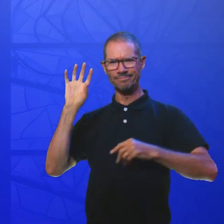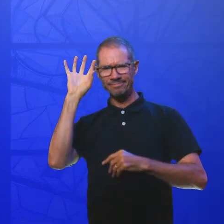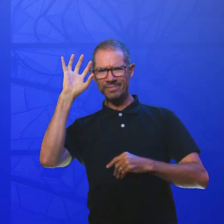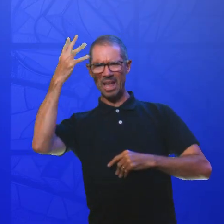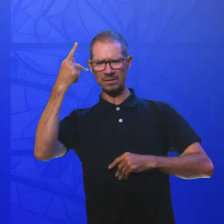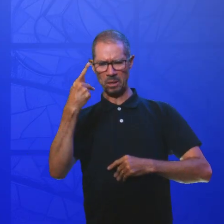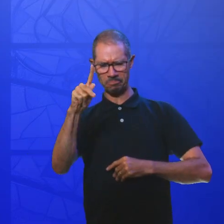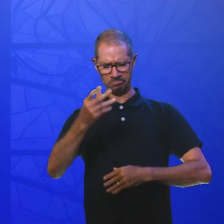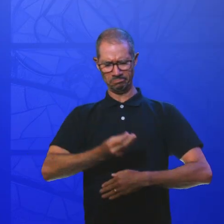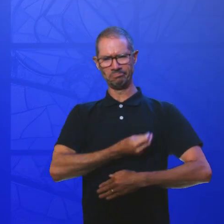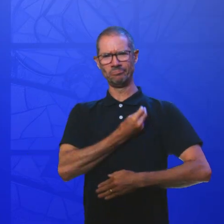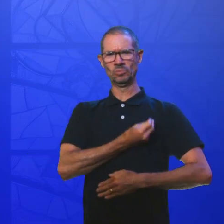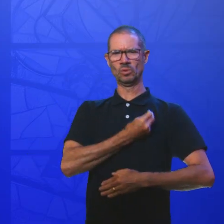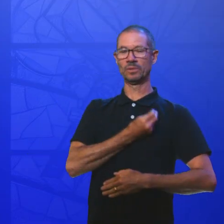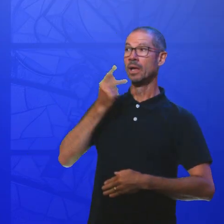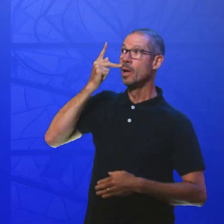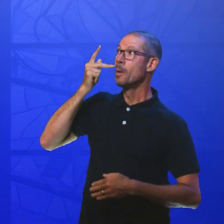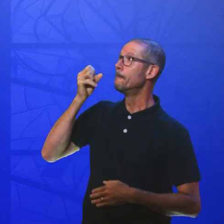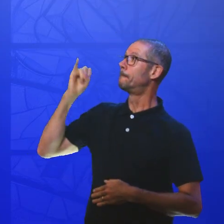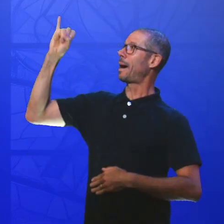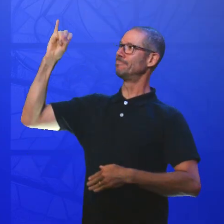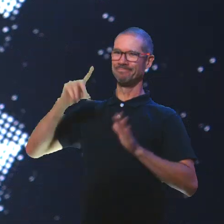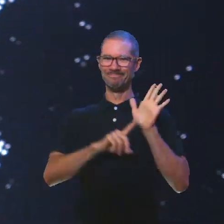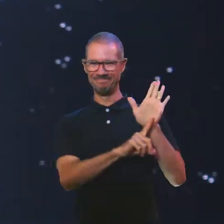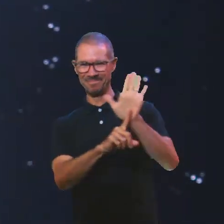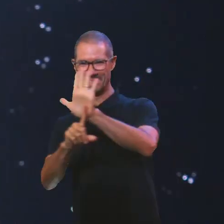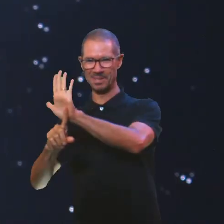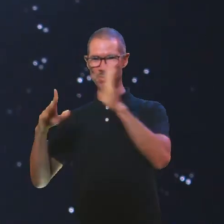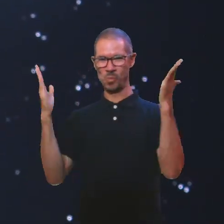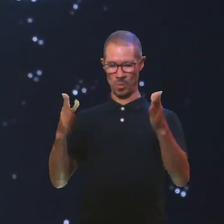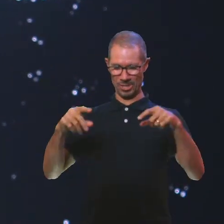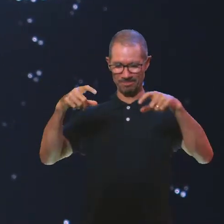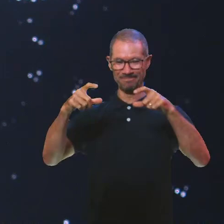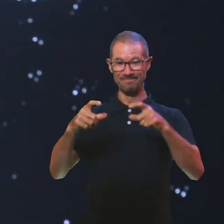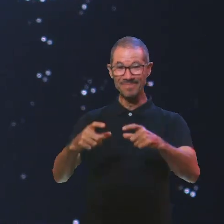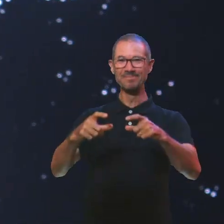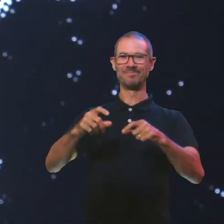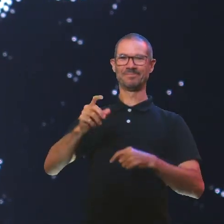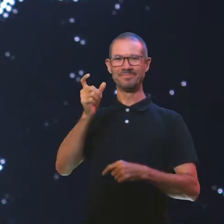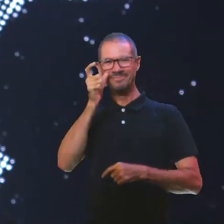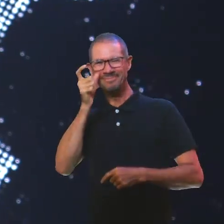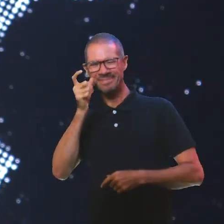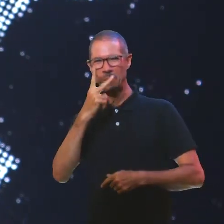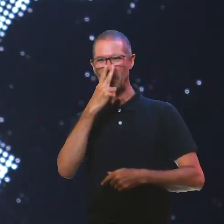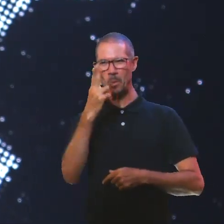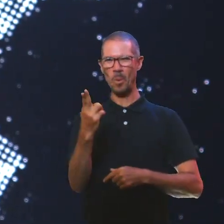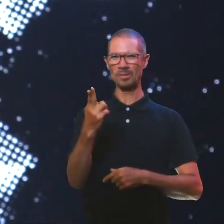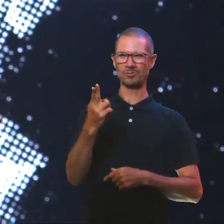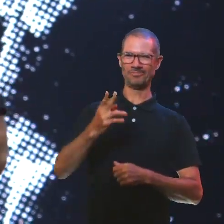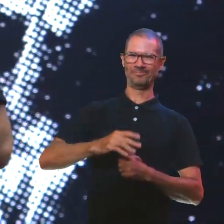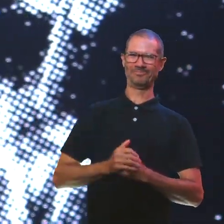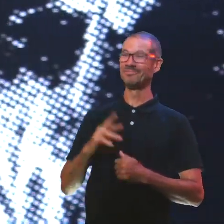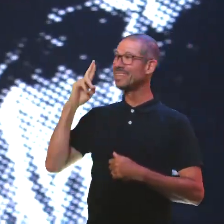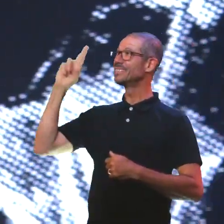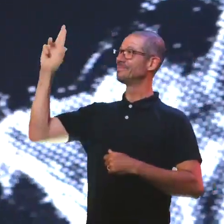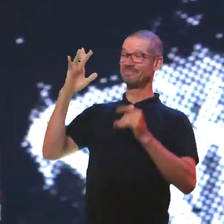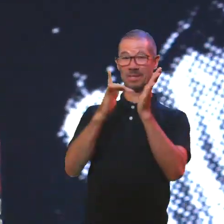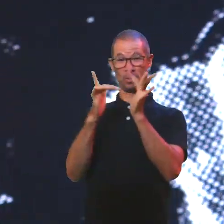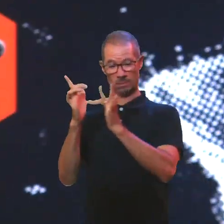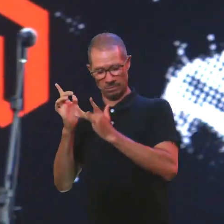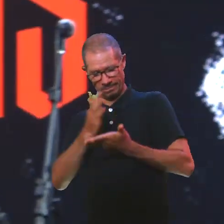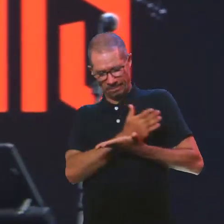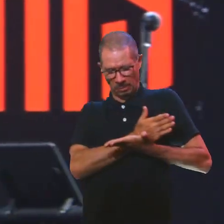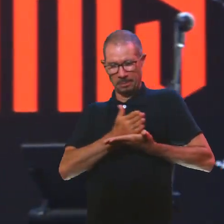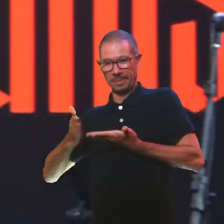através da tua vida, e esse Pai que eu quero te apresentar hoje aqui nesse lugar. Eu acho tão interessante, à medida que o Senhor Jesus